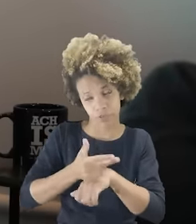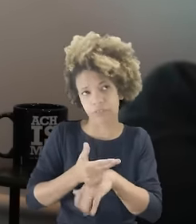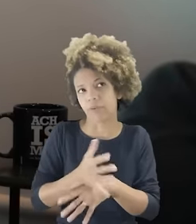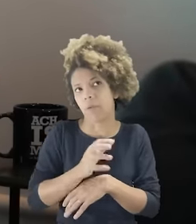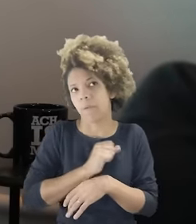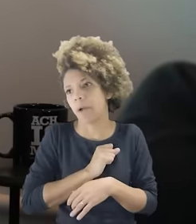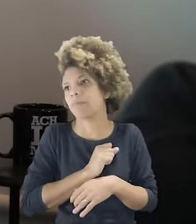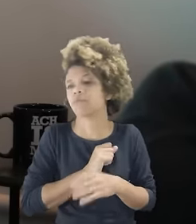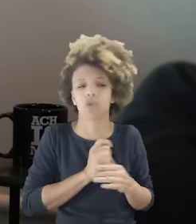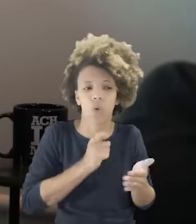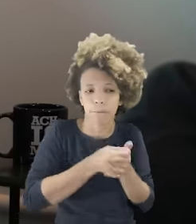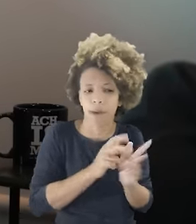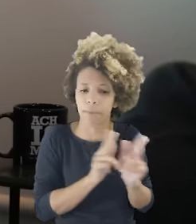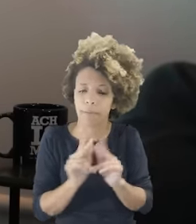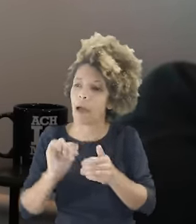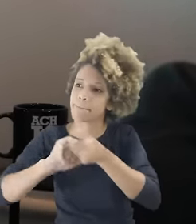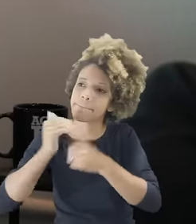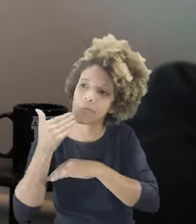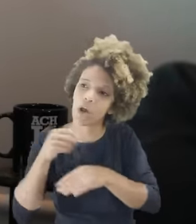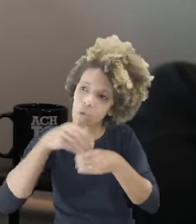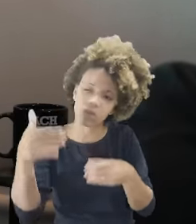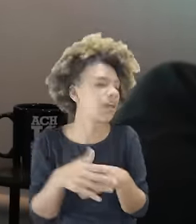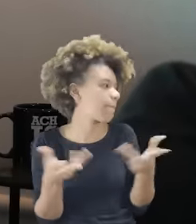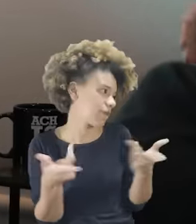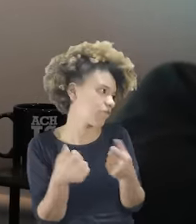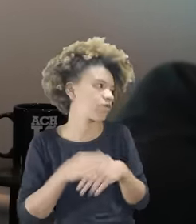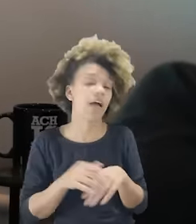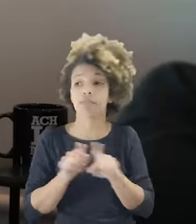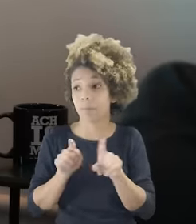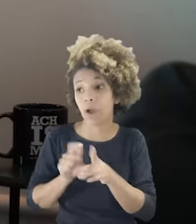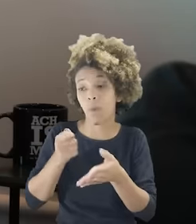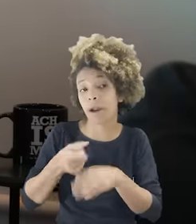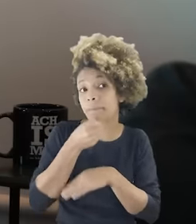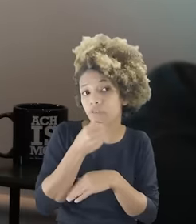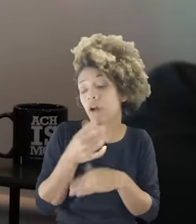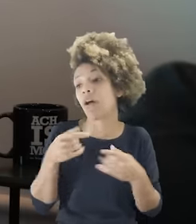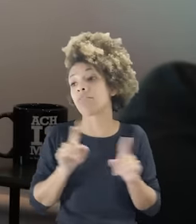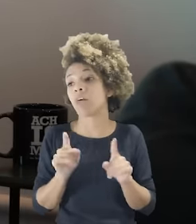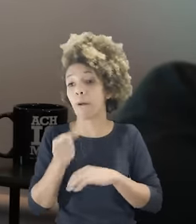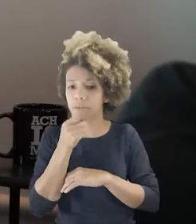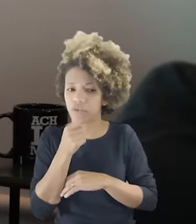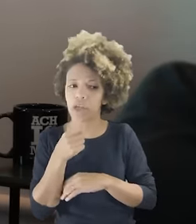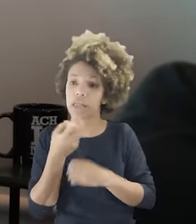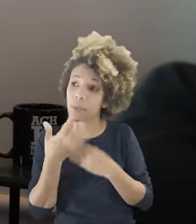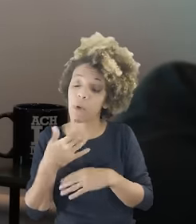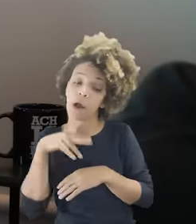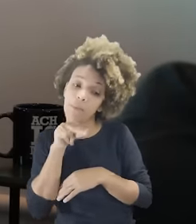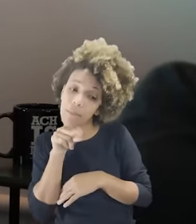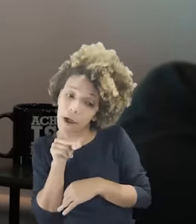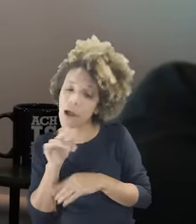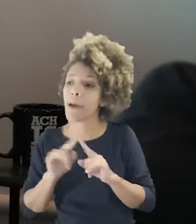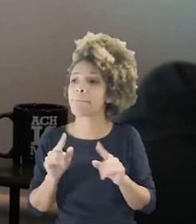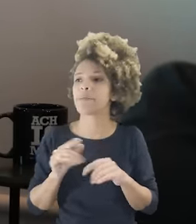produção de vídeo né então adoro comprar equipamento melhorar a qualidade do meu conteúdo você adora comprar microfone não é o microfone acho que a frequência tá boa